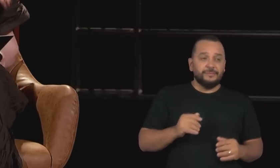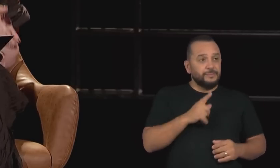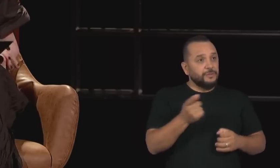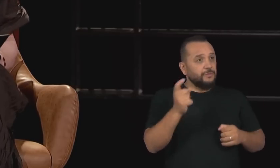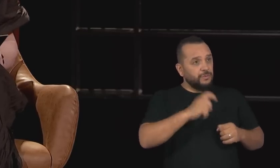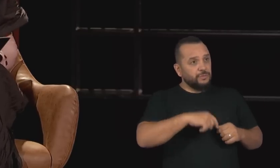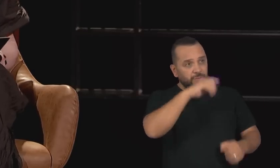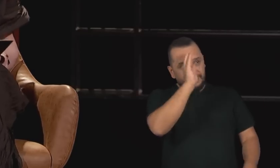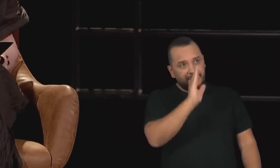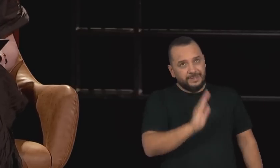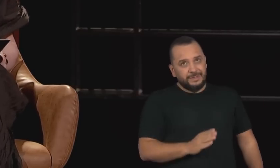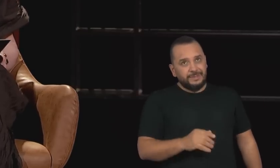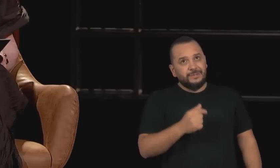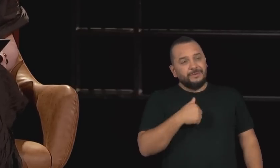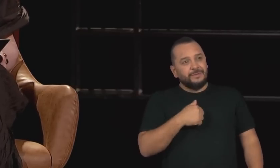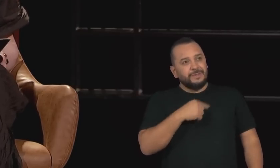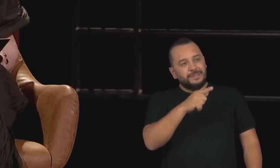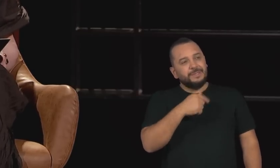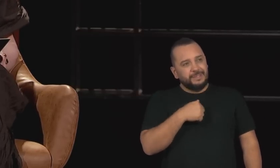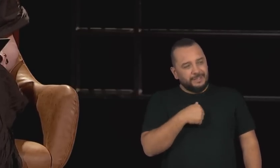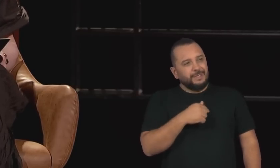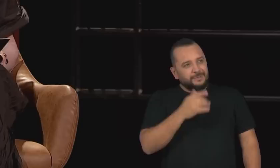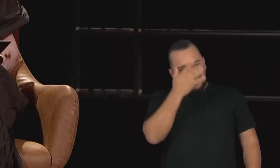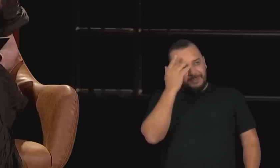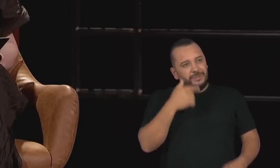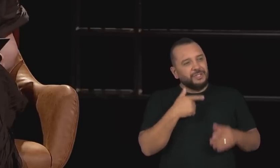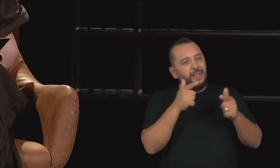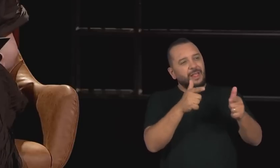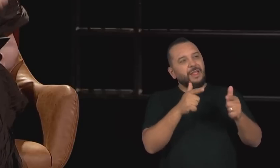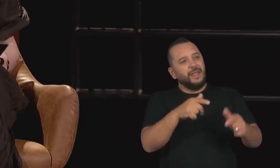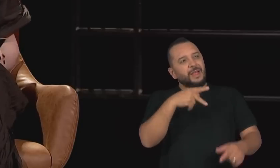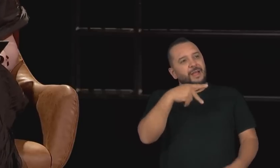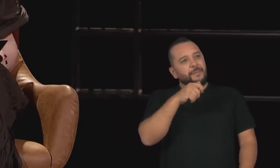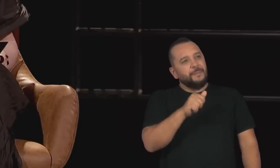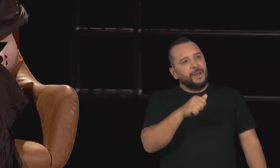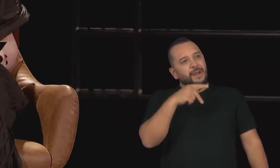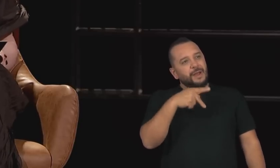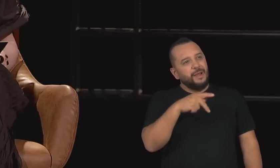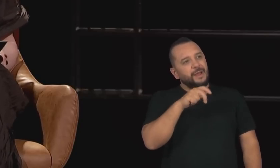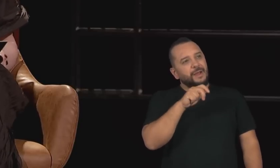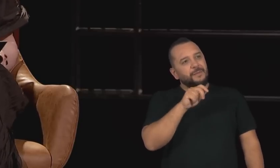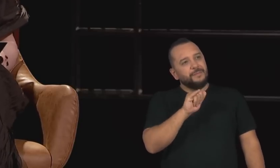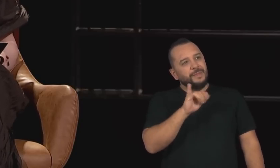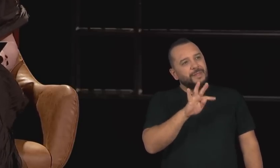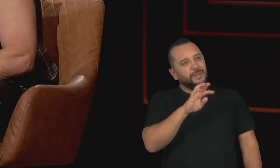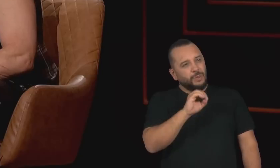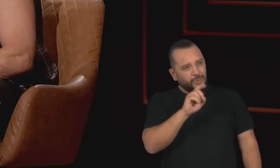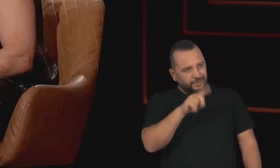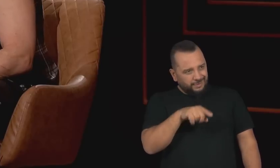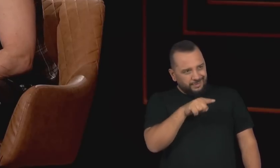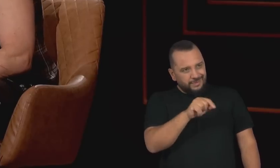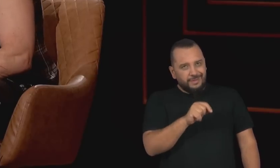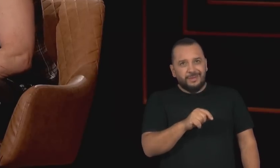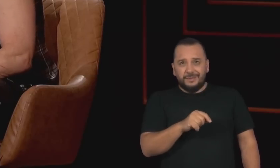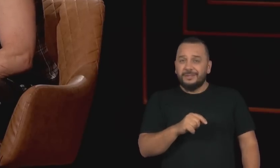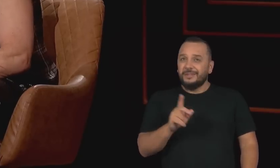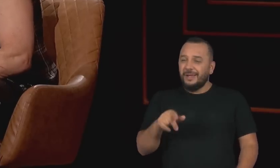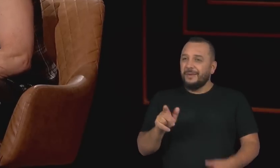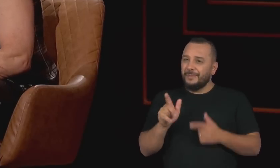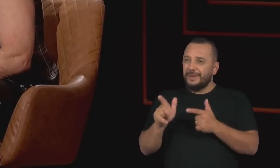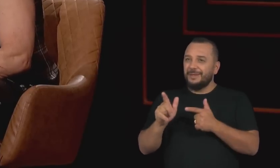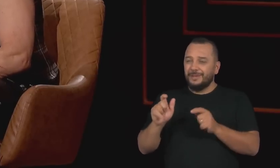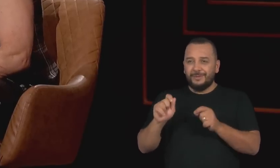você volta com o seu apelido de Papito, né? Sim. Foi na América do Norte que você recebeu Foi. esse apelido. Um apelido